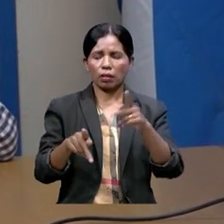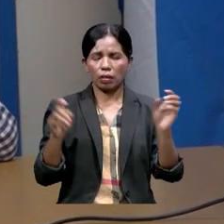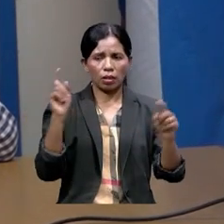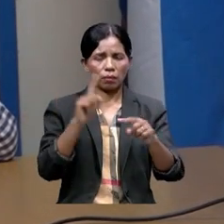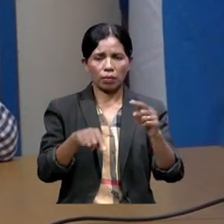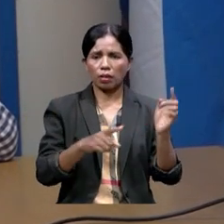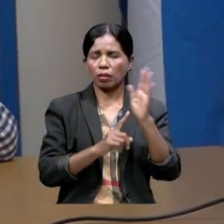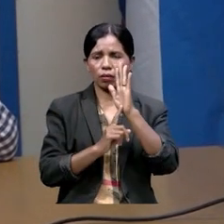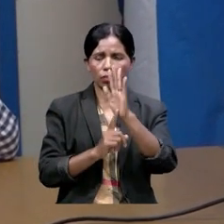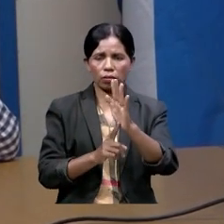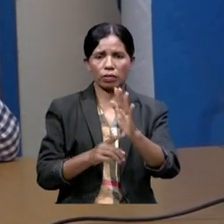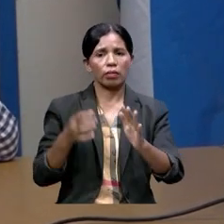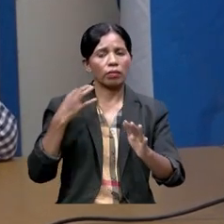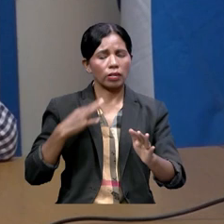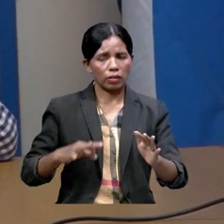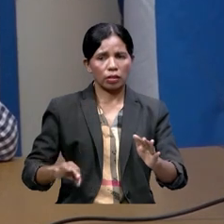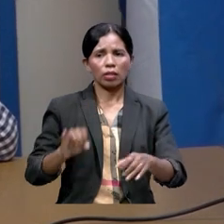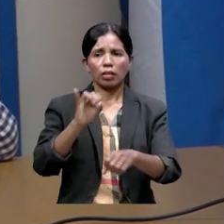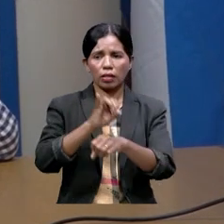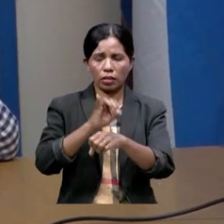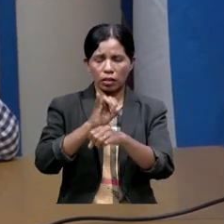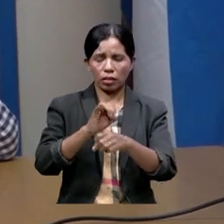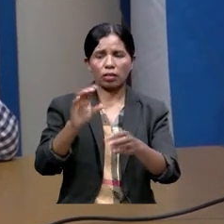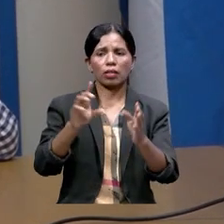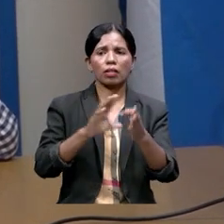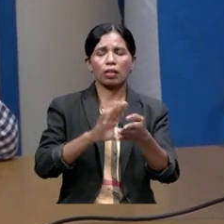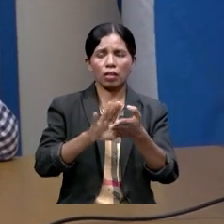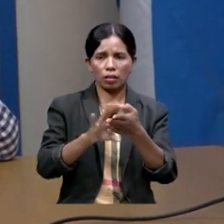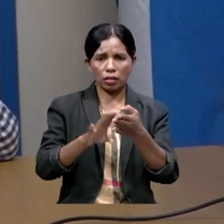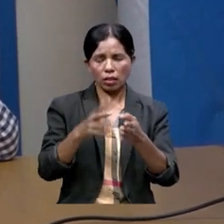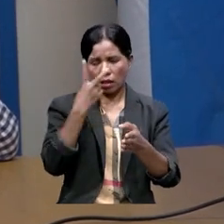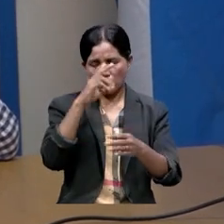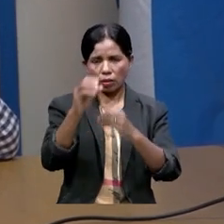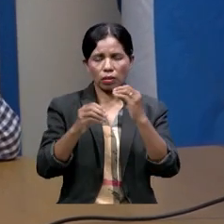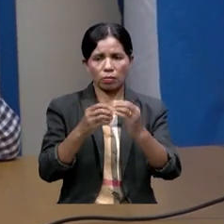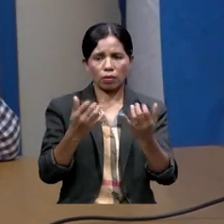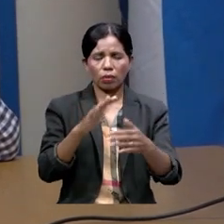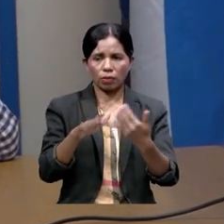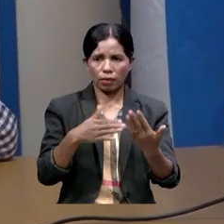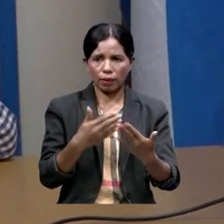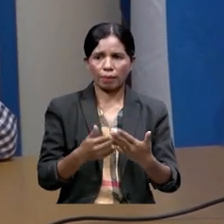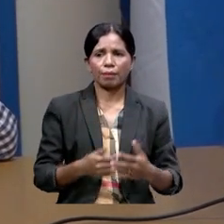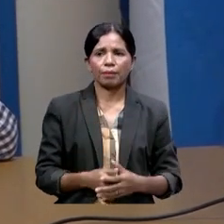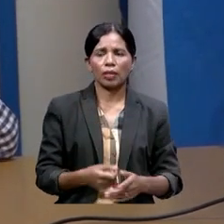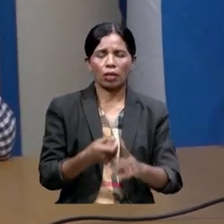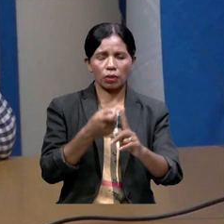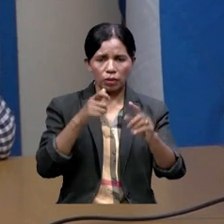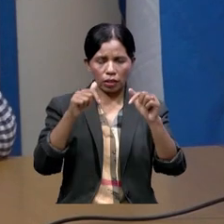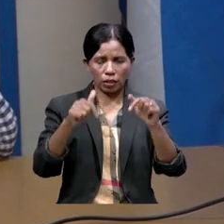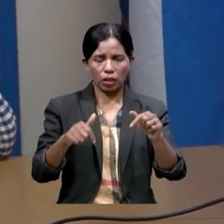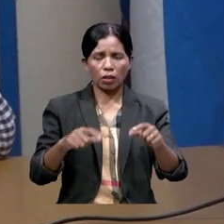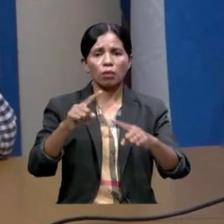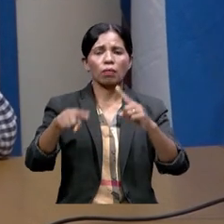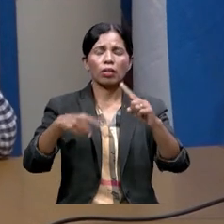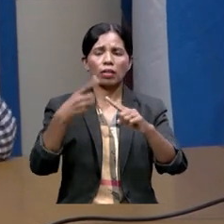e da ne maka igreja ne ne lia ne ia ne sentido ba what ser ne hot I hosi da ne ne maka hodi de hangka ta bain hira